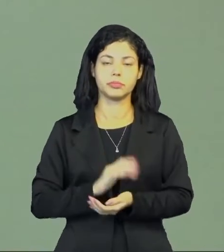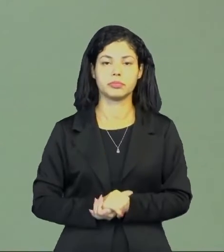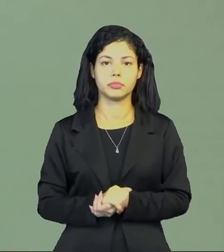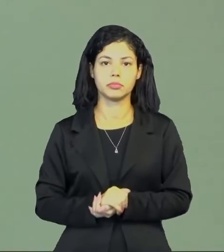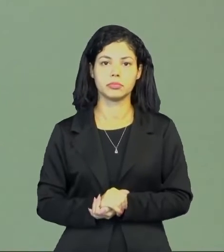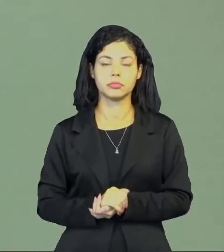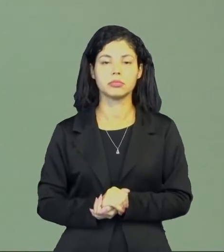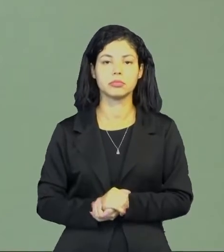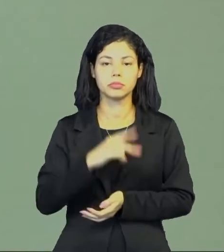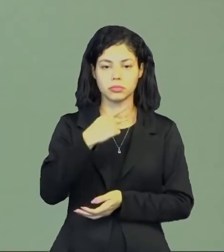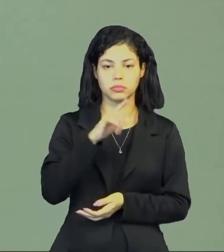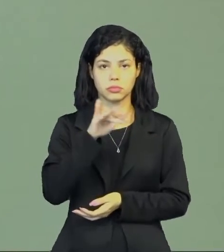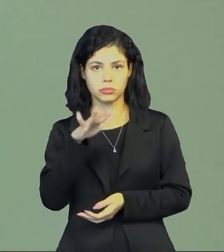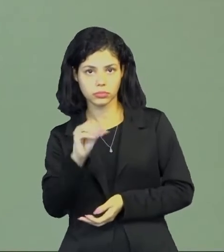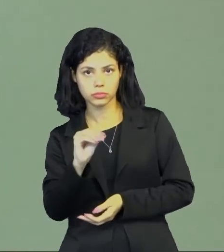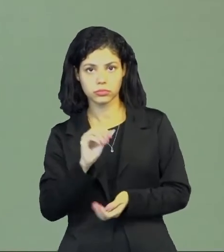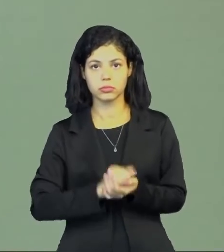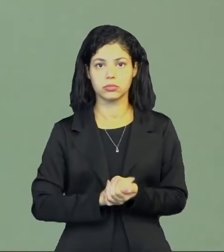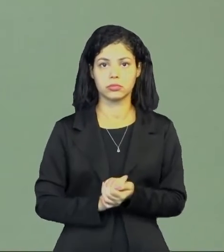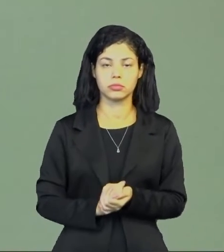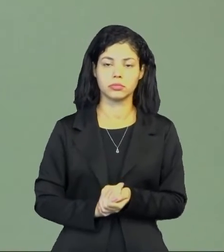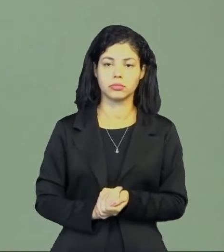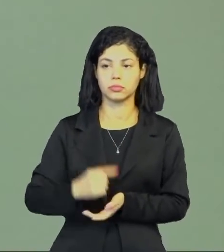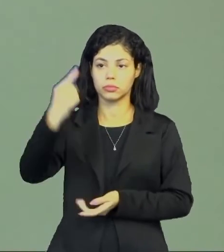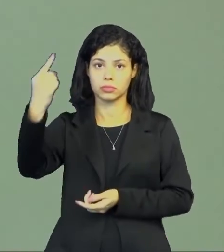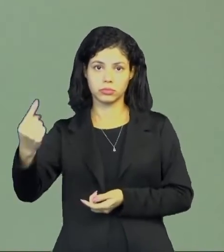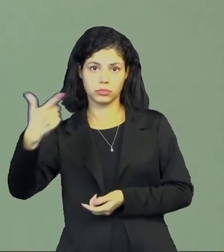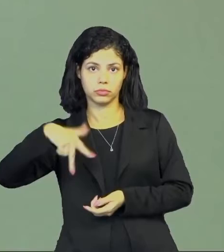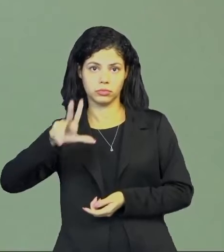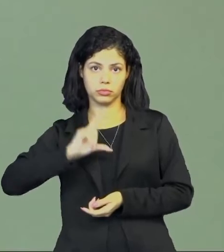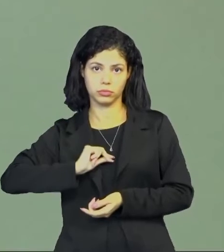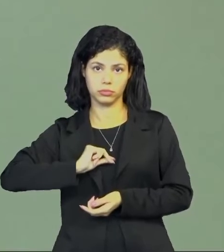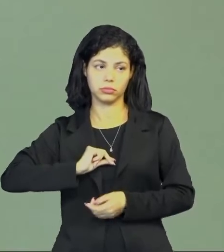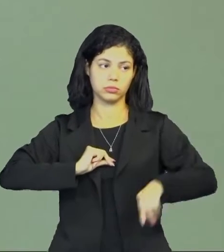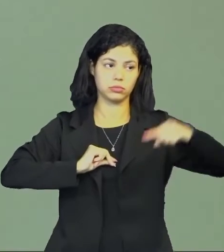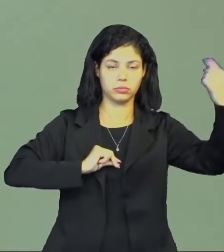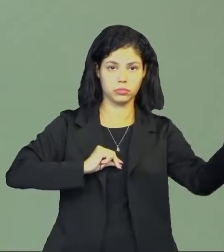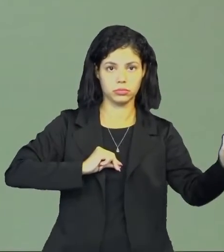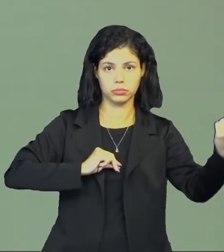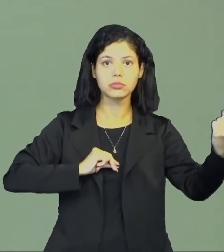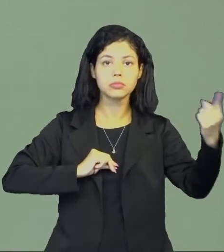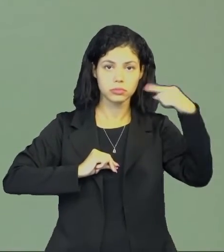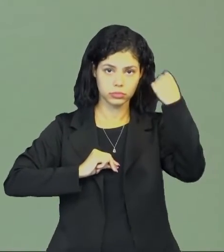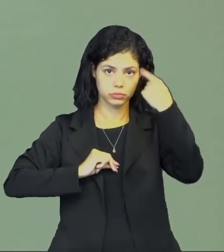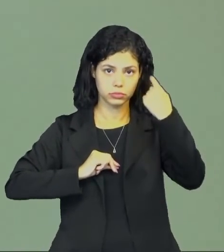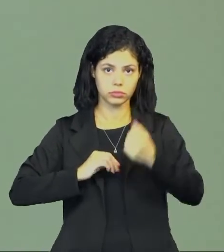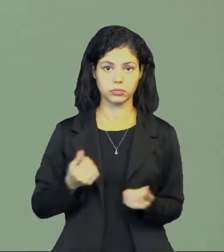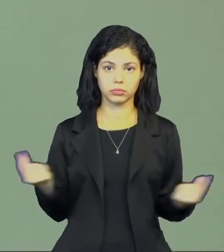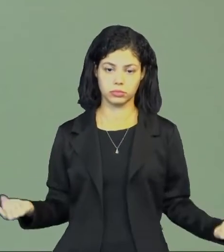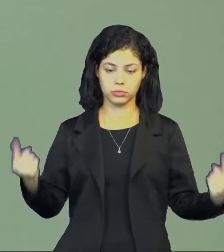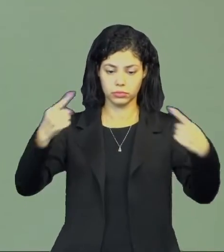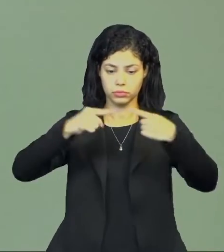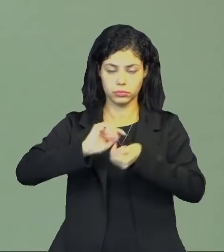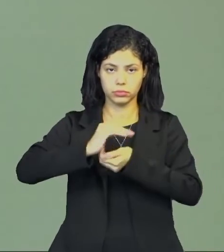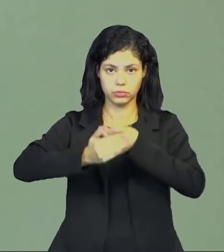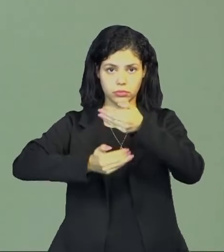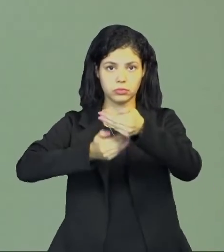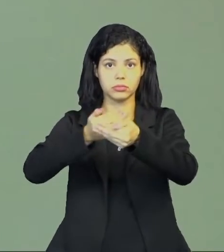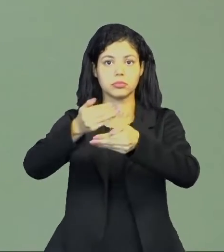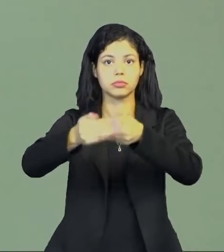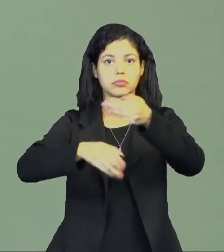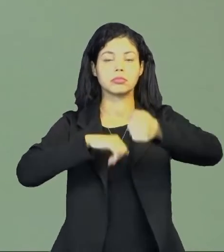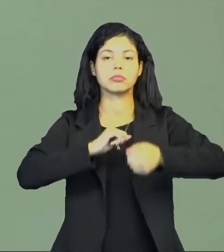pelo Pacífico, enquanto por aqui pelo Atlântico chegou Portugal. E esses dois países eles iniciaram aqui um processo de colonização aqui nas Américas,